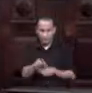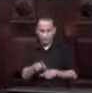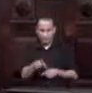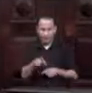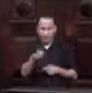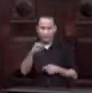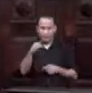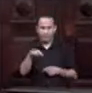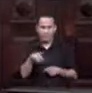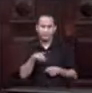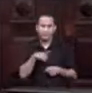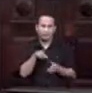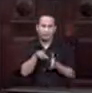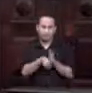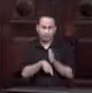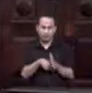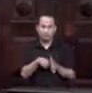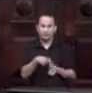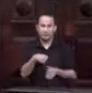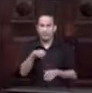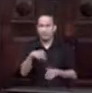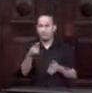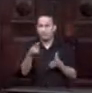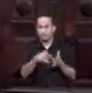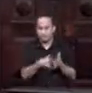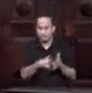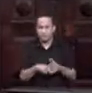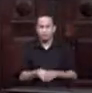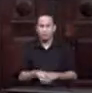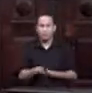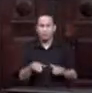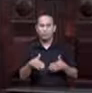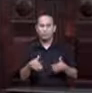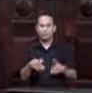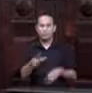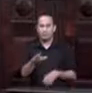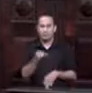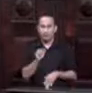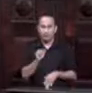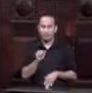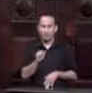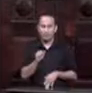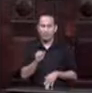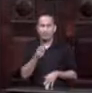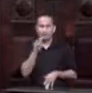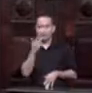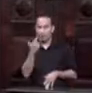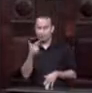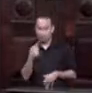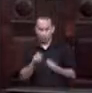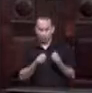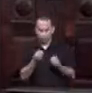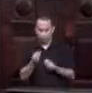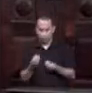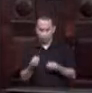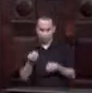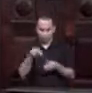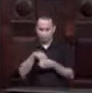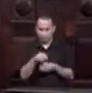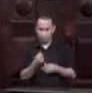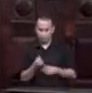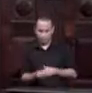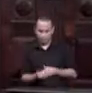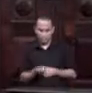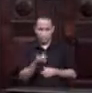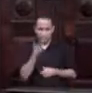despesa ou de crescimento de despesa. É de receita. E quando você pega o Executivo e diz que ele não vai mais ter recurso para investir, isso significa que